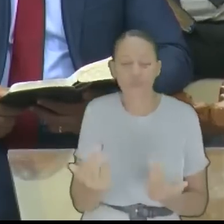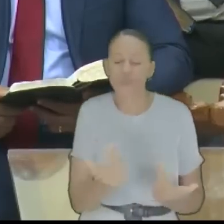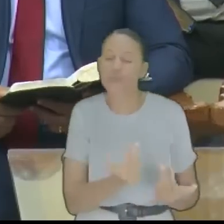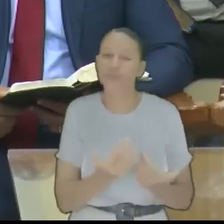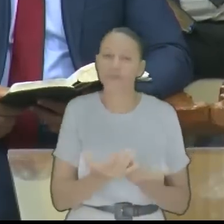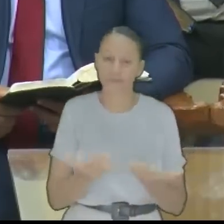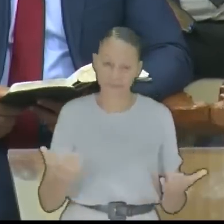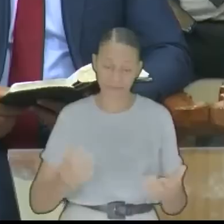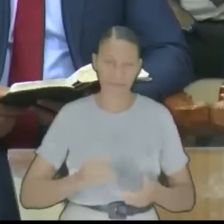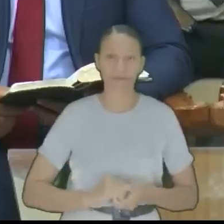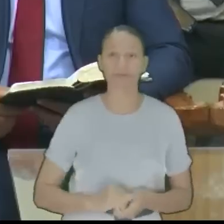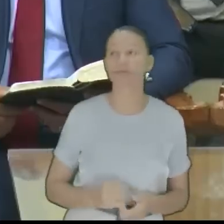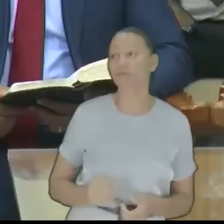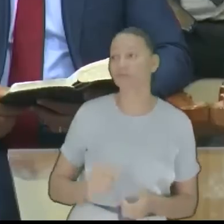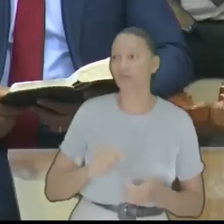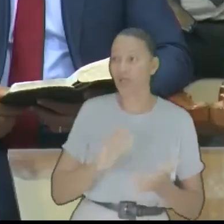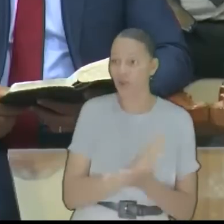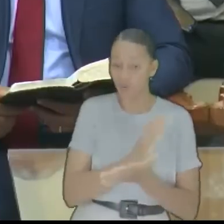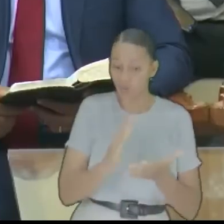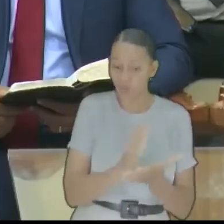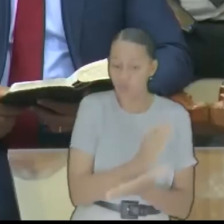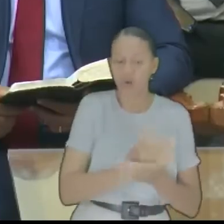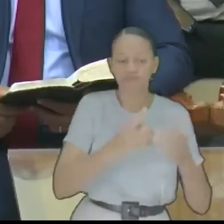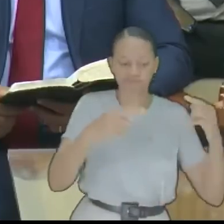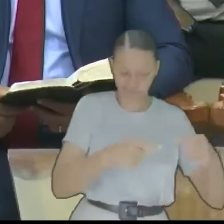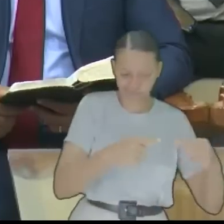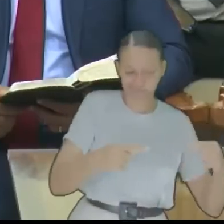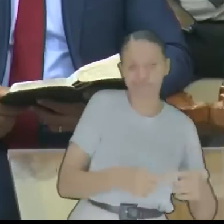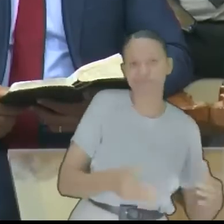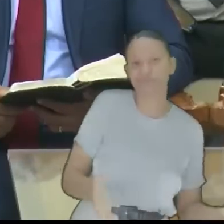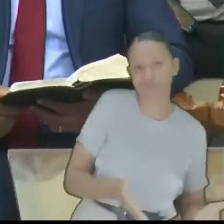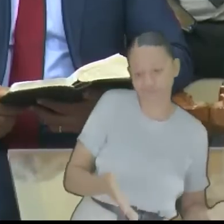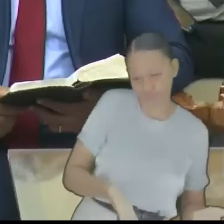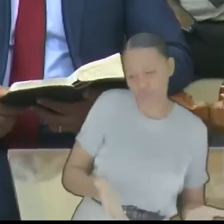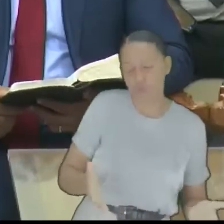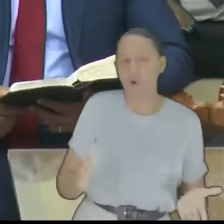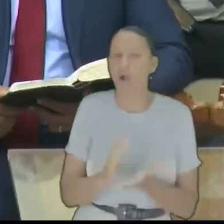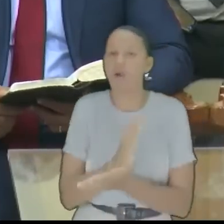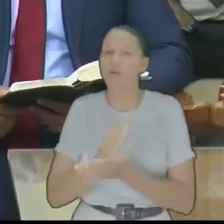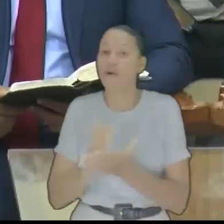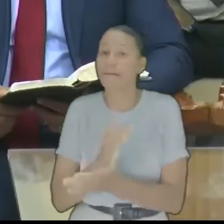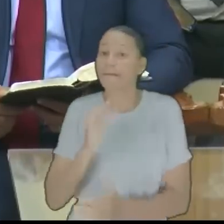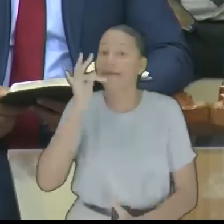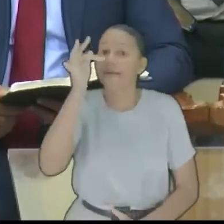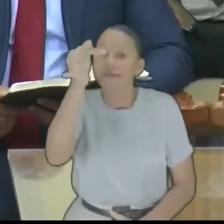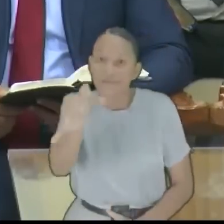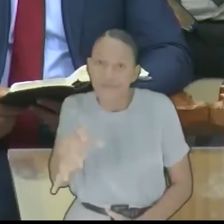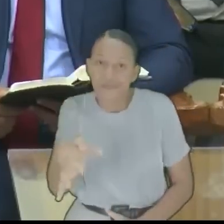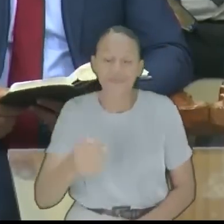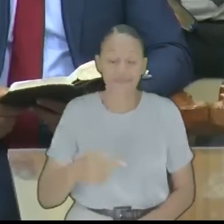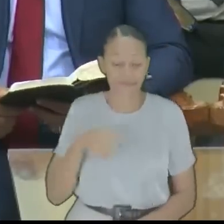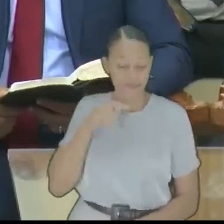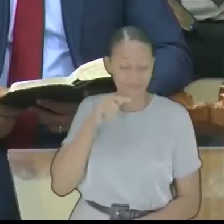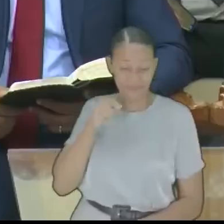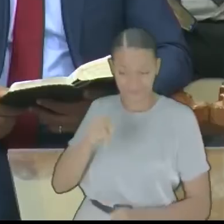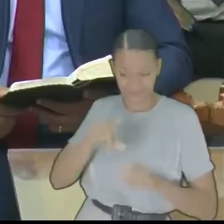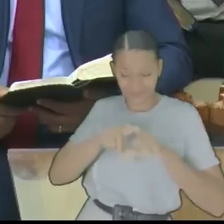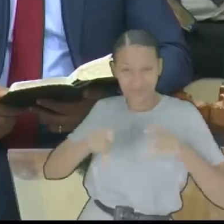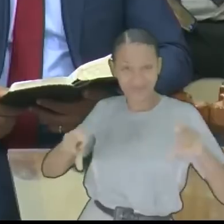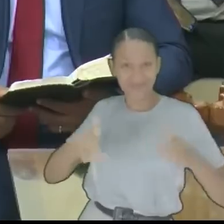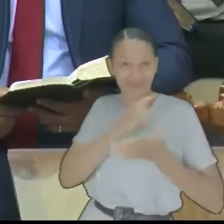mesmas. Umas para agora e outras para o futuro. Aqui o profeta